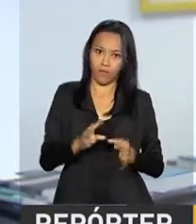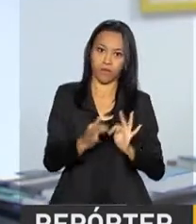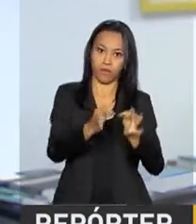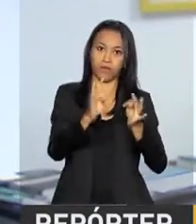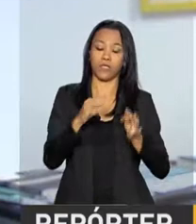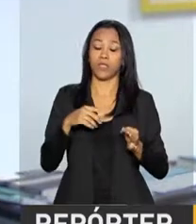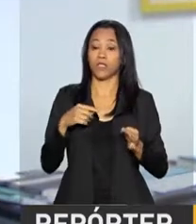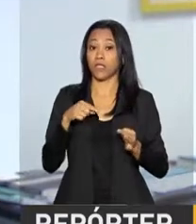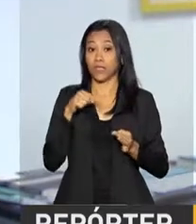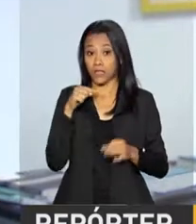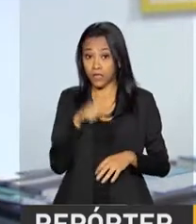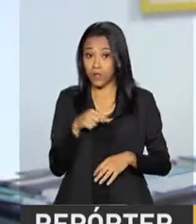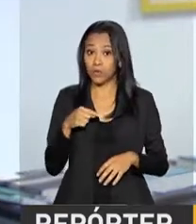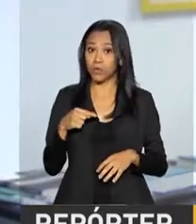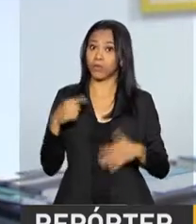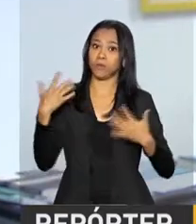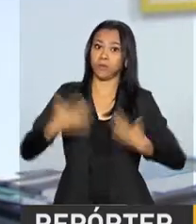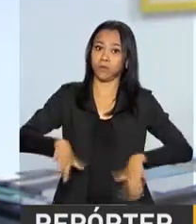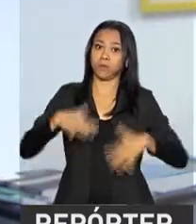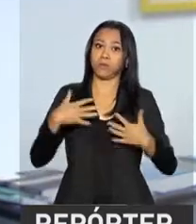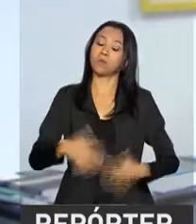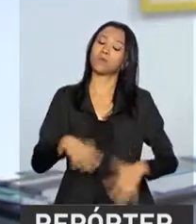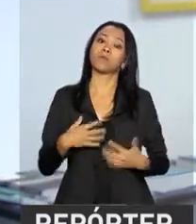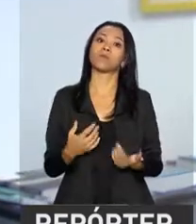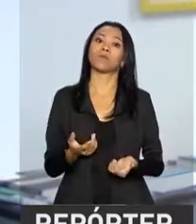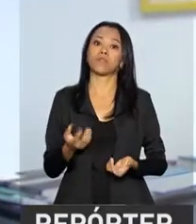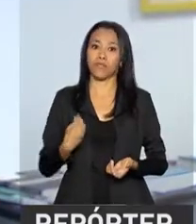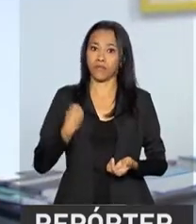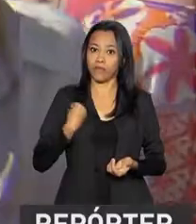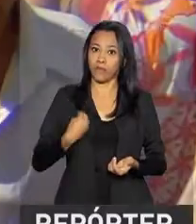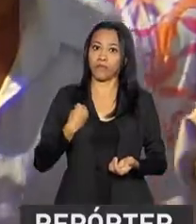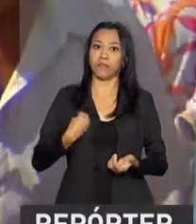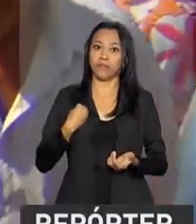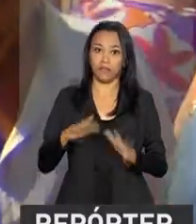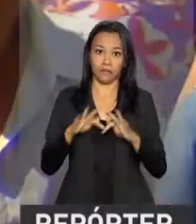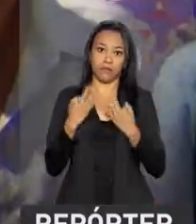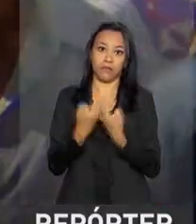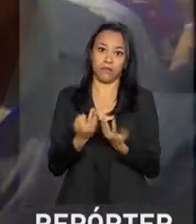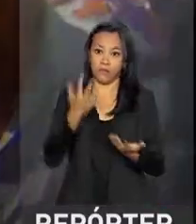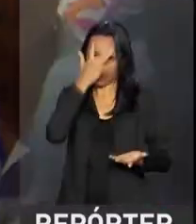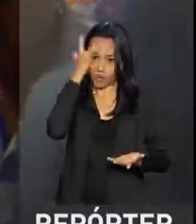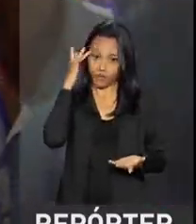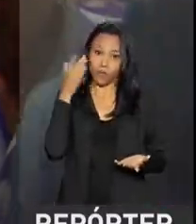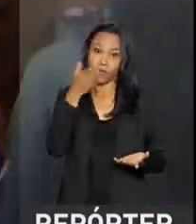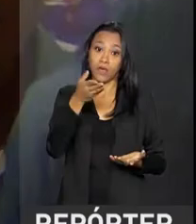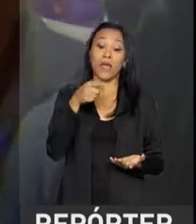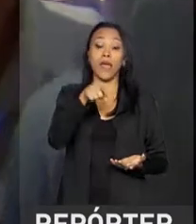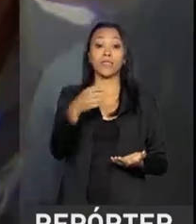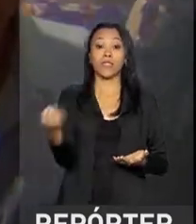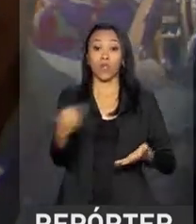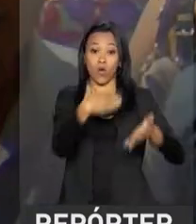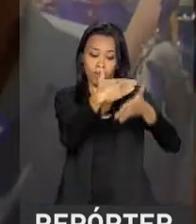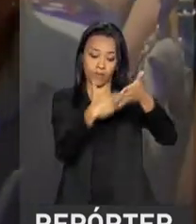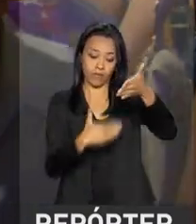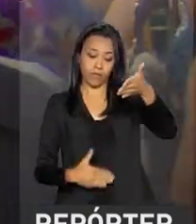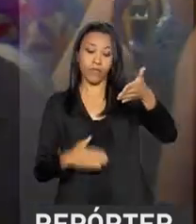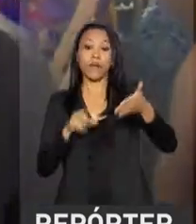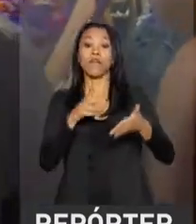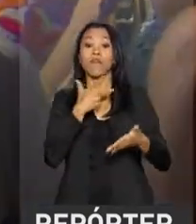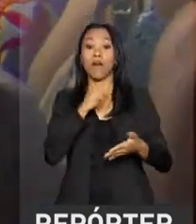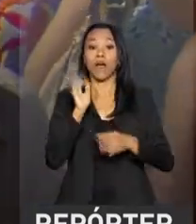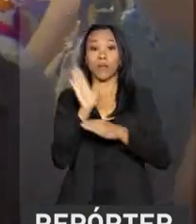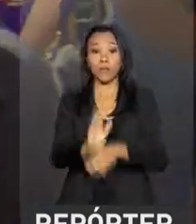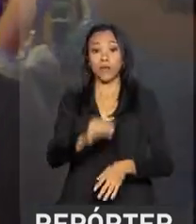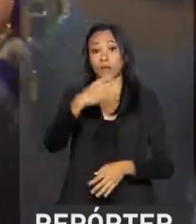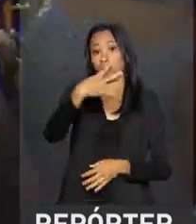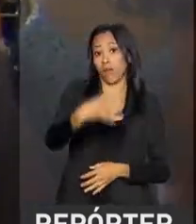poderia causar um grande impacto na na vida familiar a nova lista vai atender 42 milhões de beneficiários de planos